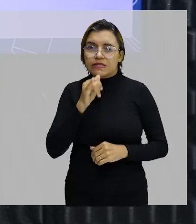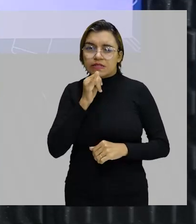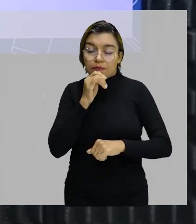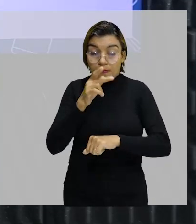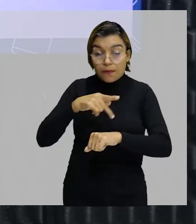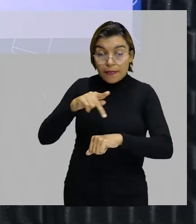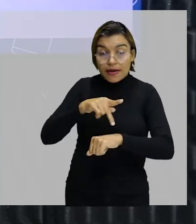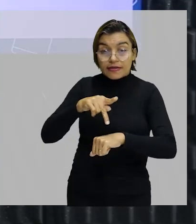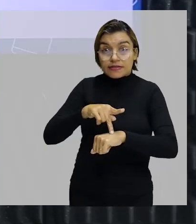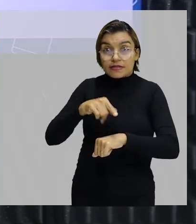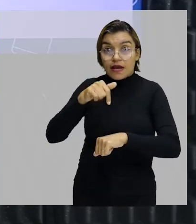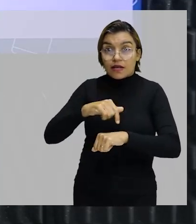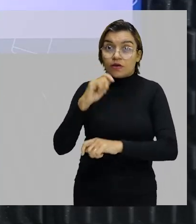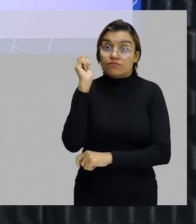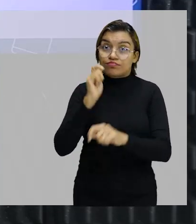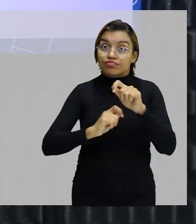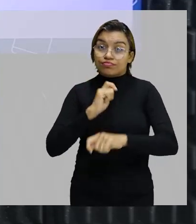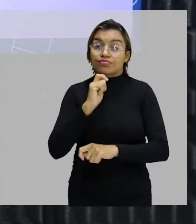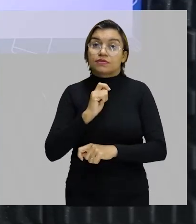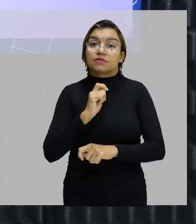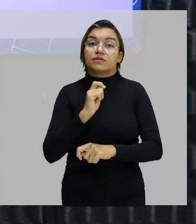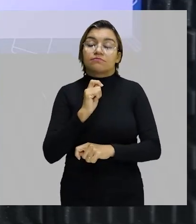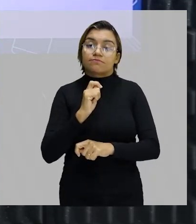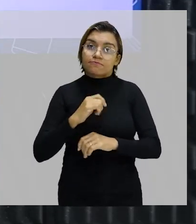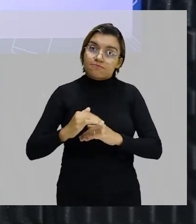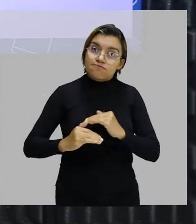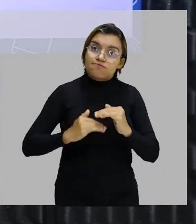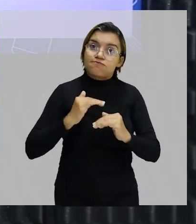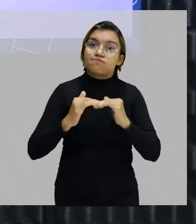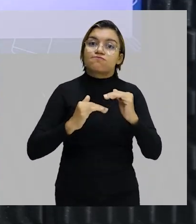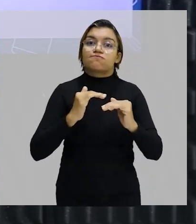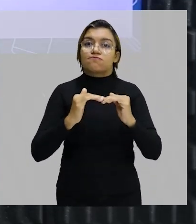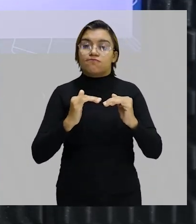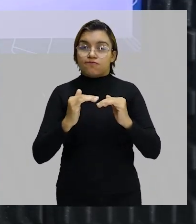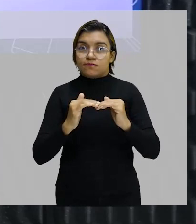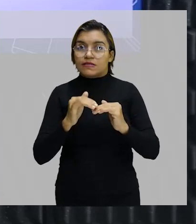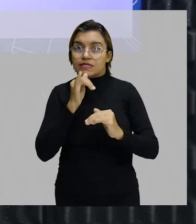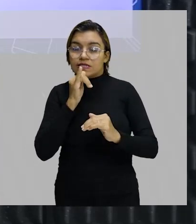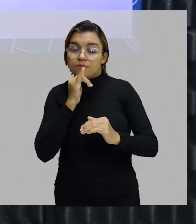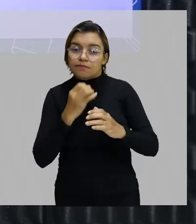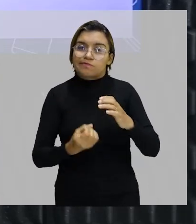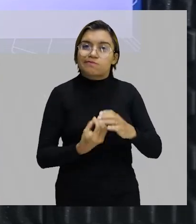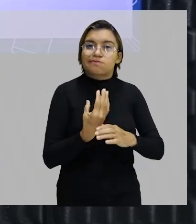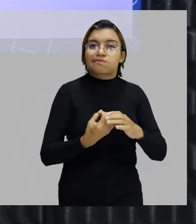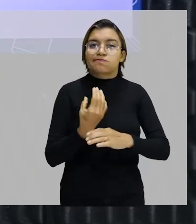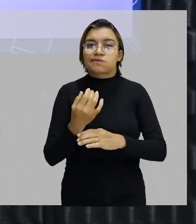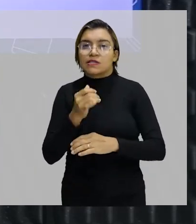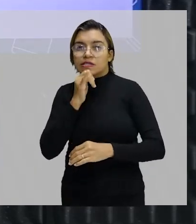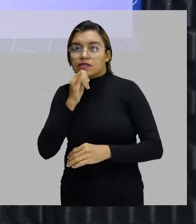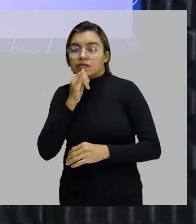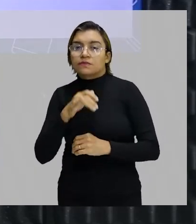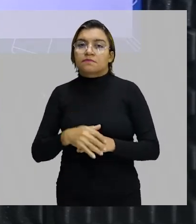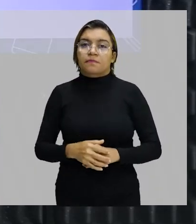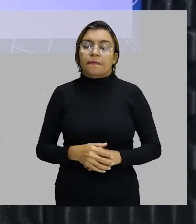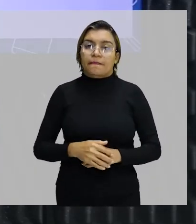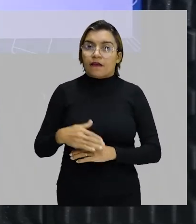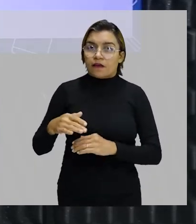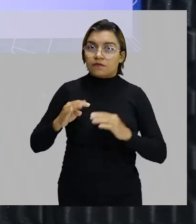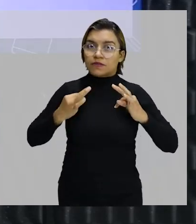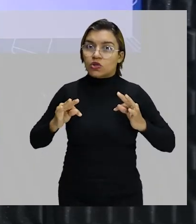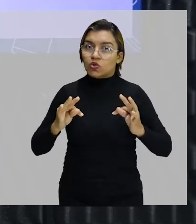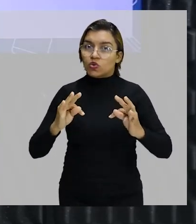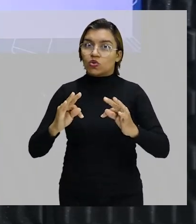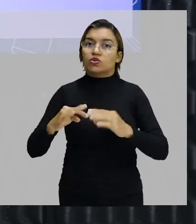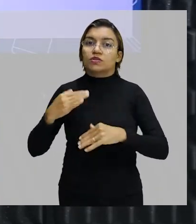se industrializa, ou seja, quando ele começa a massificar, modernizar os seus meios de produção, né, ali buscando evolução